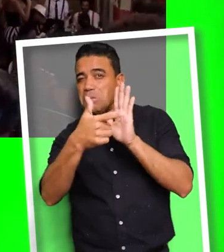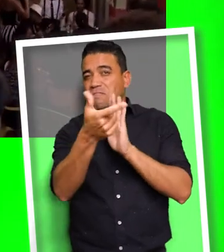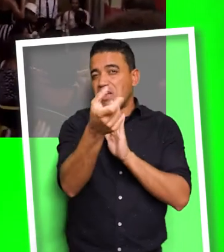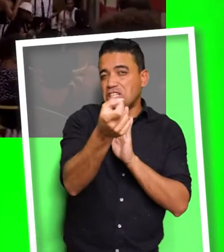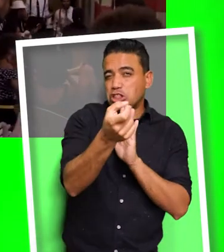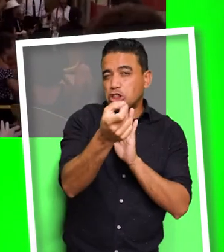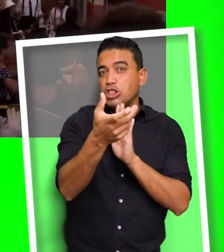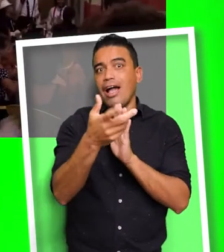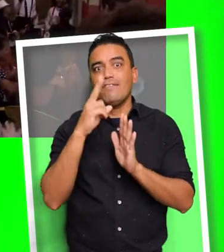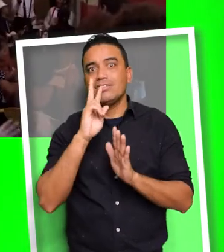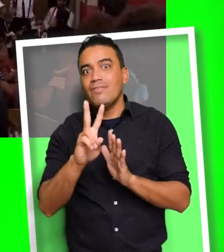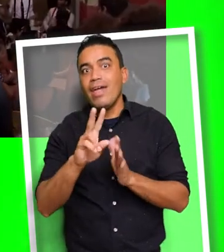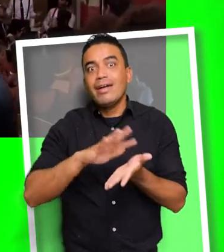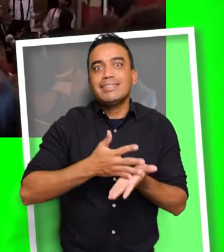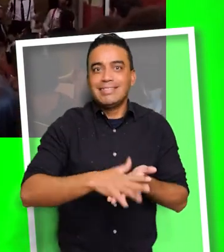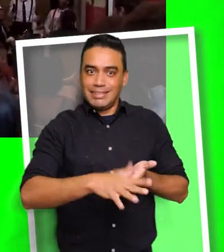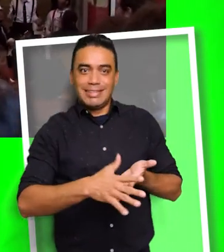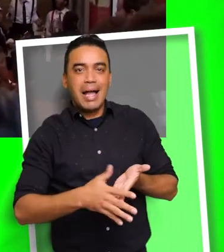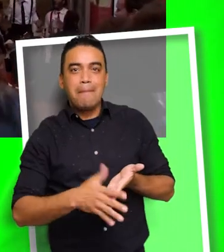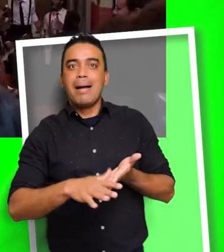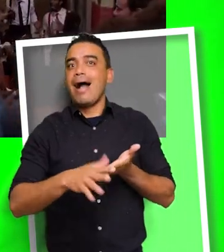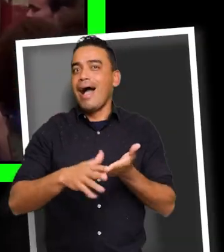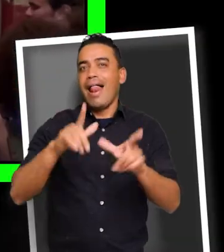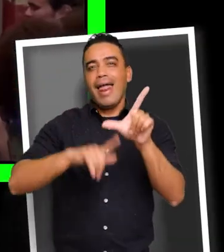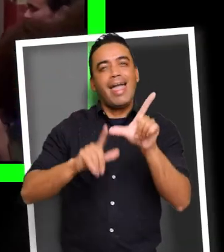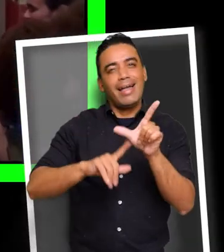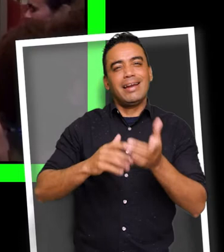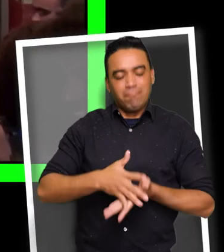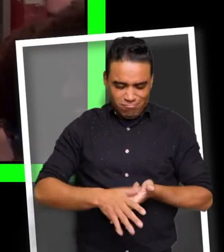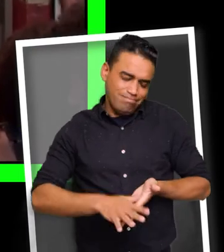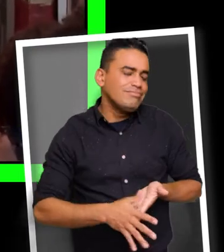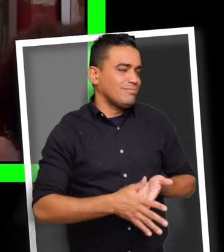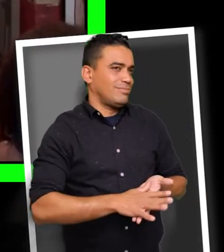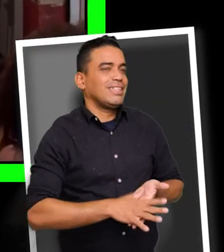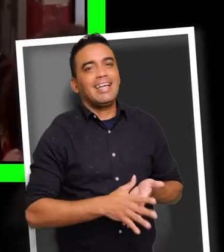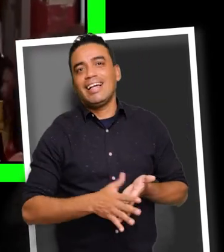E aí, por isso que você ouve aquele samba, por isso que você ouve aquela música.